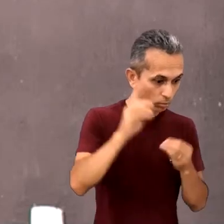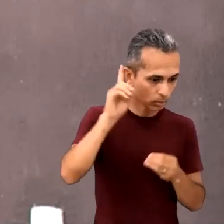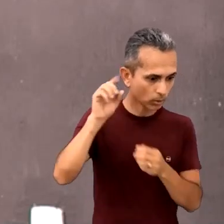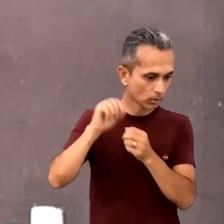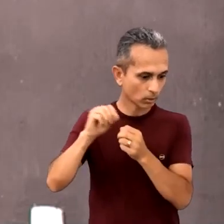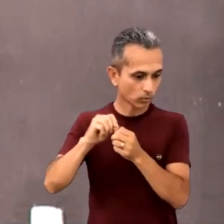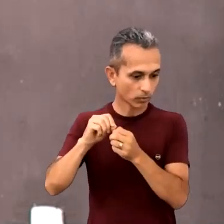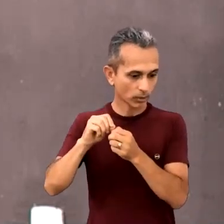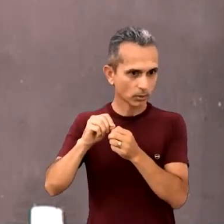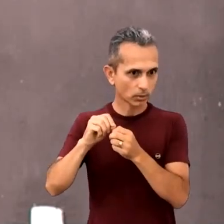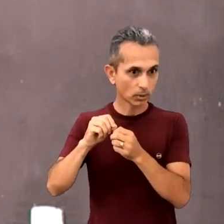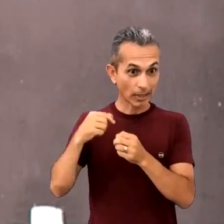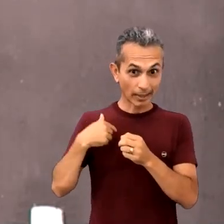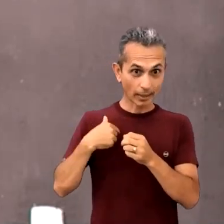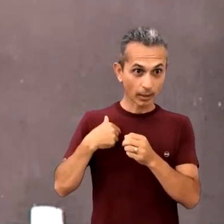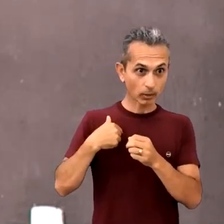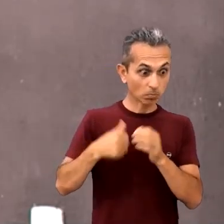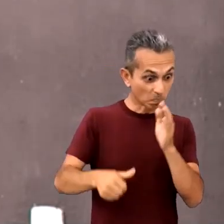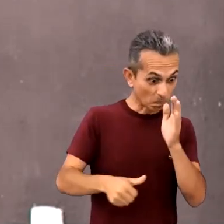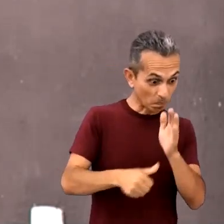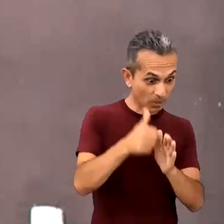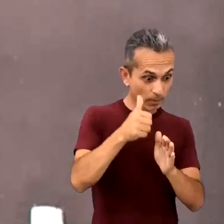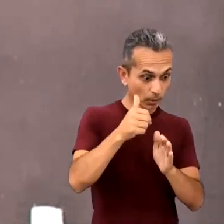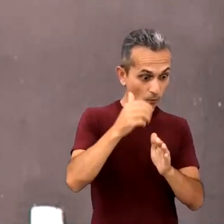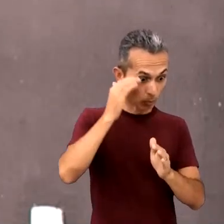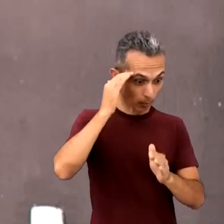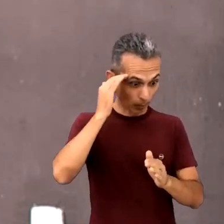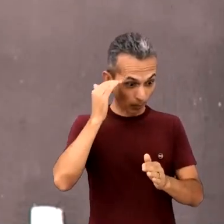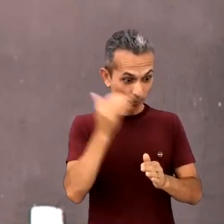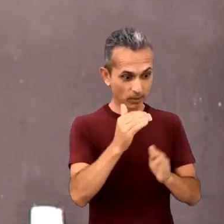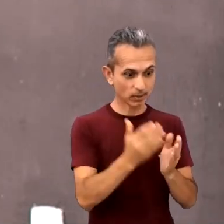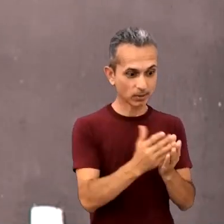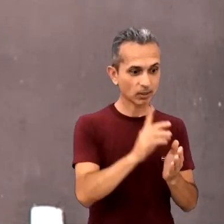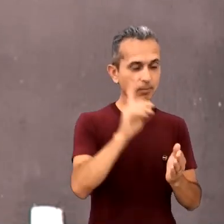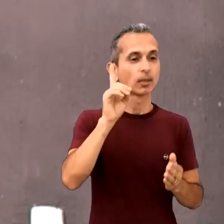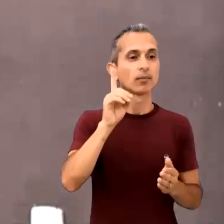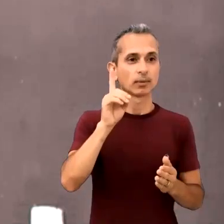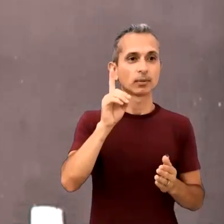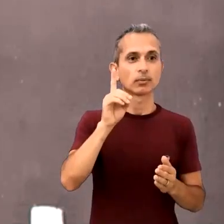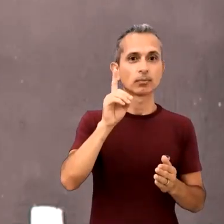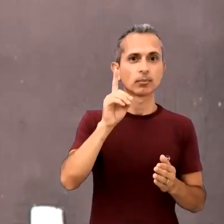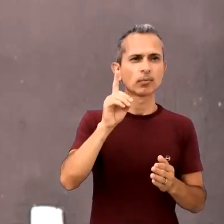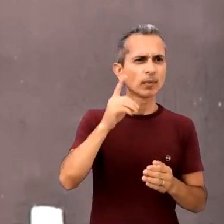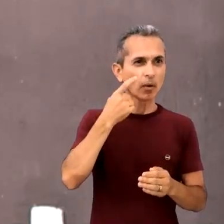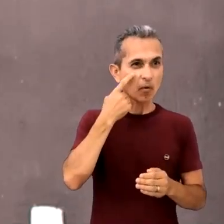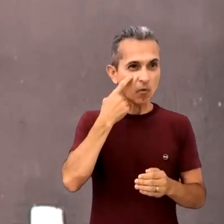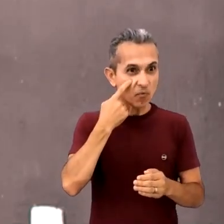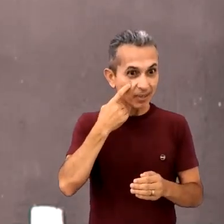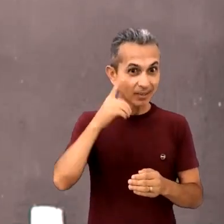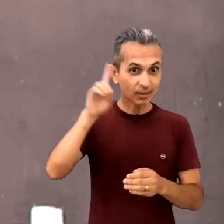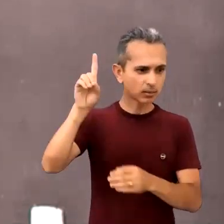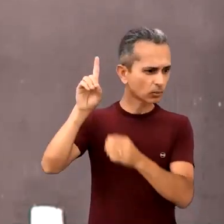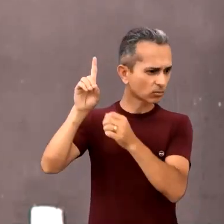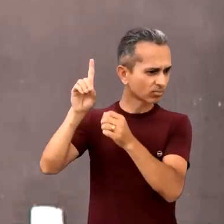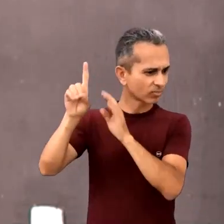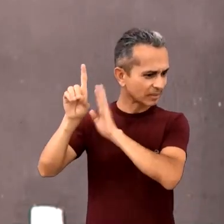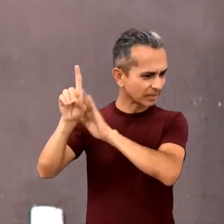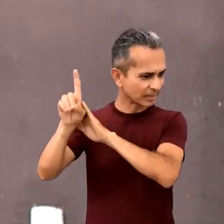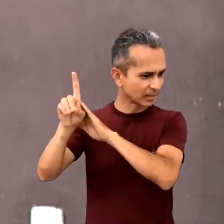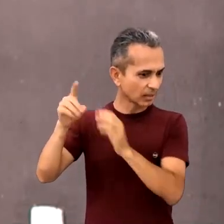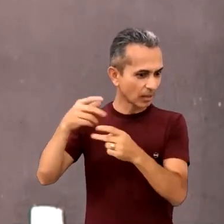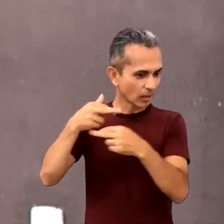tão poderosa para a minha vida. Porque eu vi Deus pegando uma situação impossível de ser resolvida e